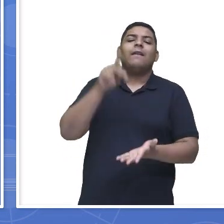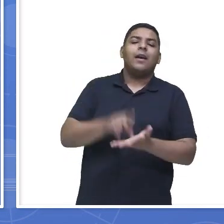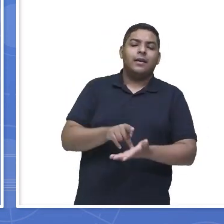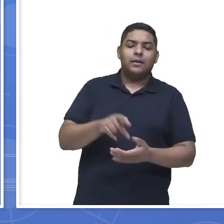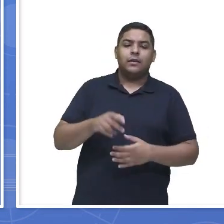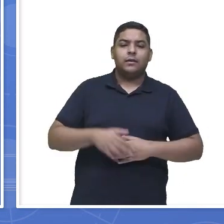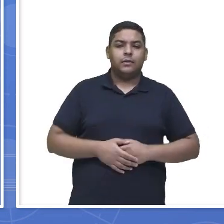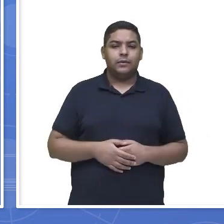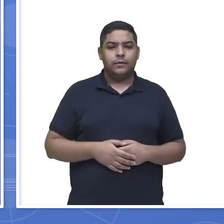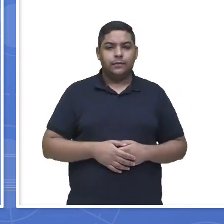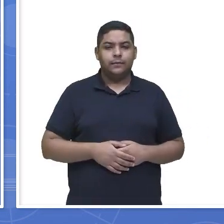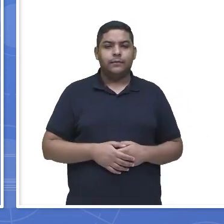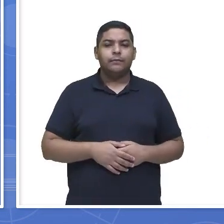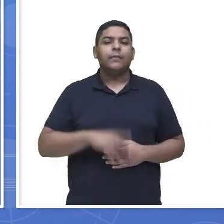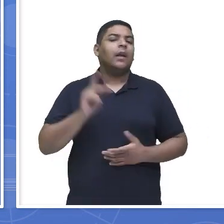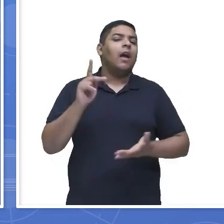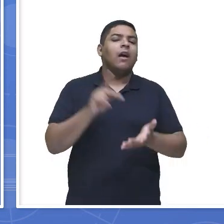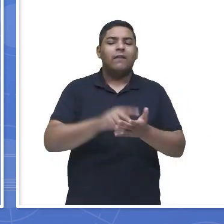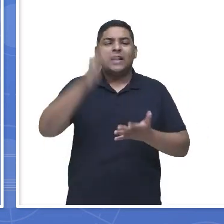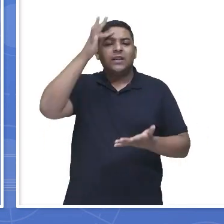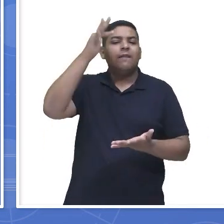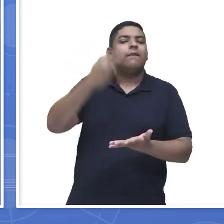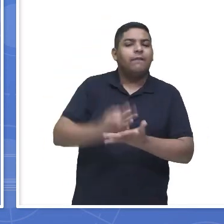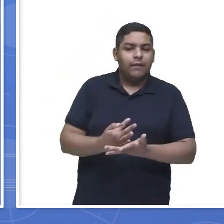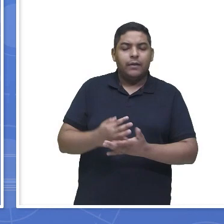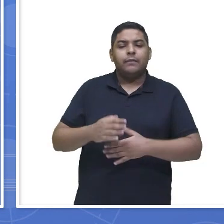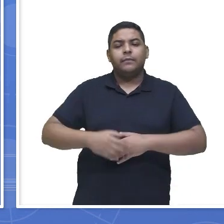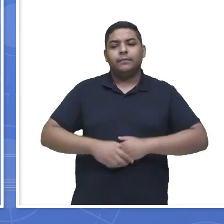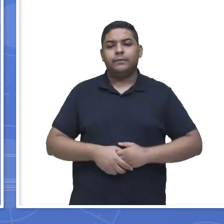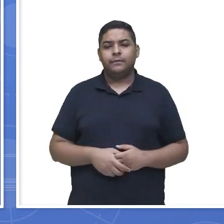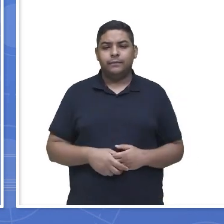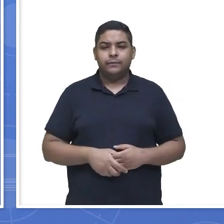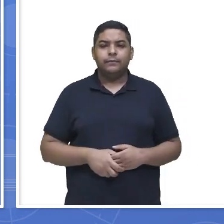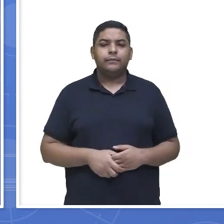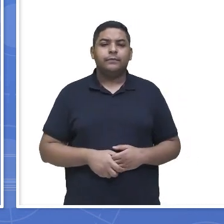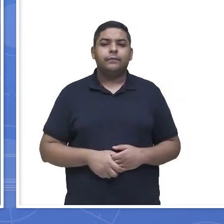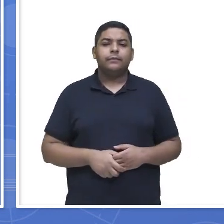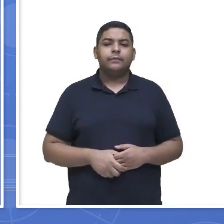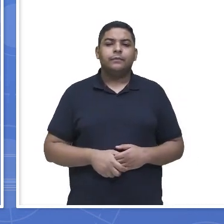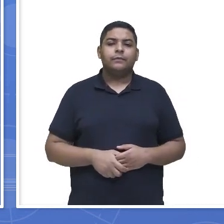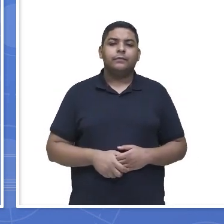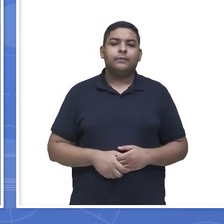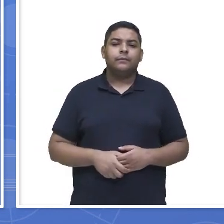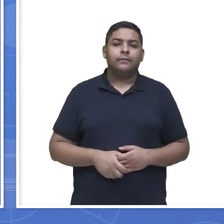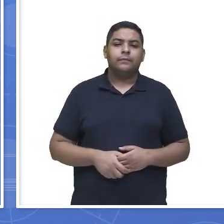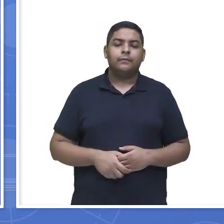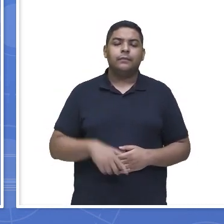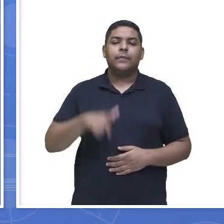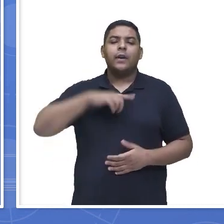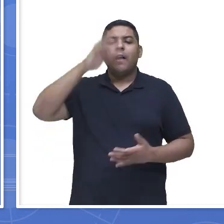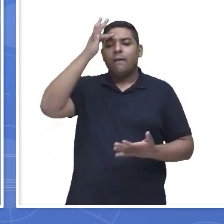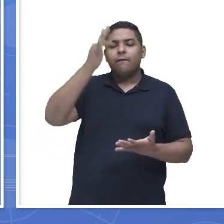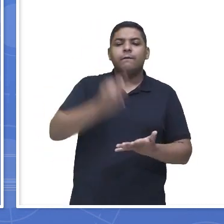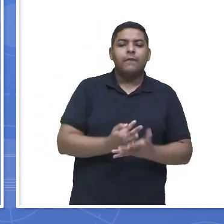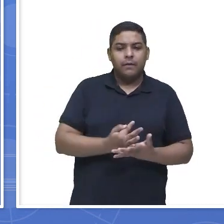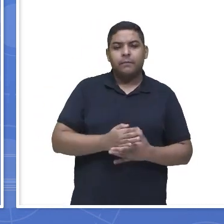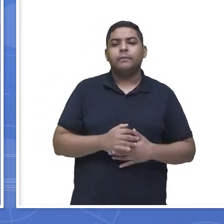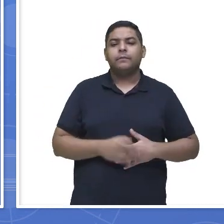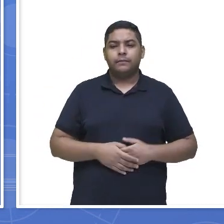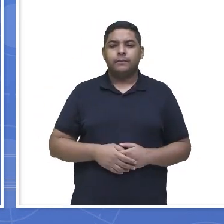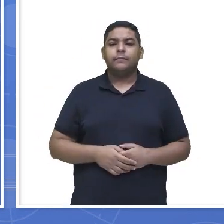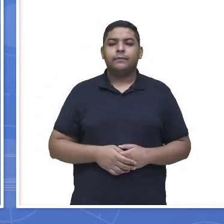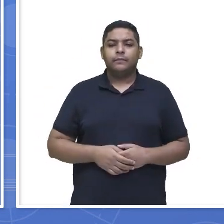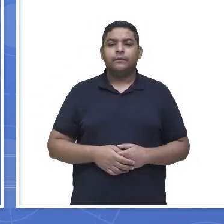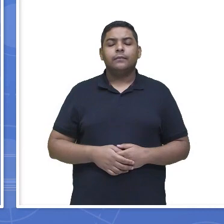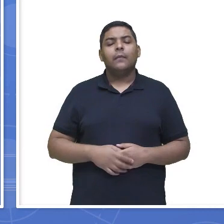uma verdade qualquer, uma verdade de fé. Por que uma verdade de fé? Porque ela é inquestionável, é fé, tá? Eu posso até